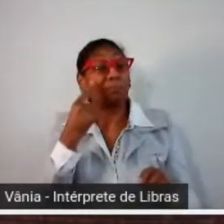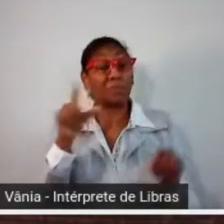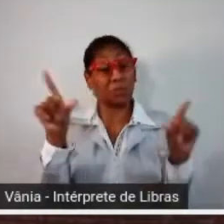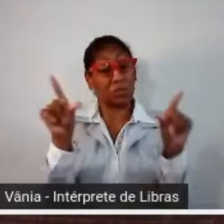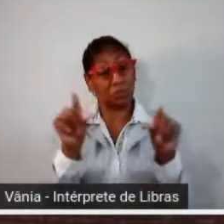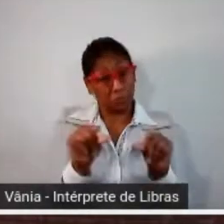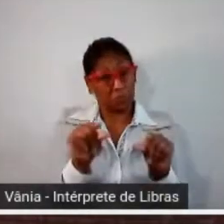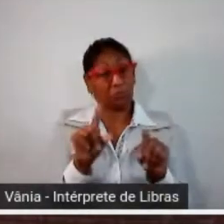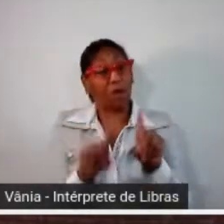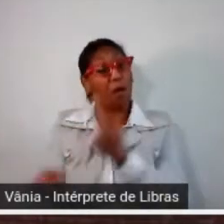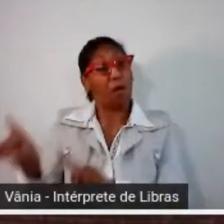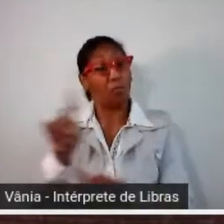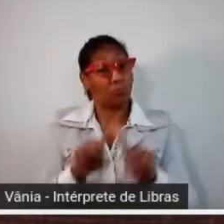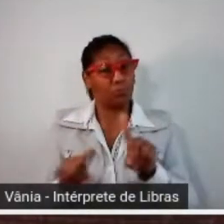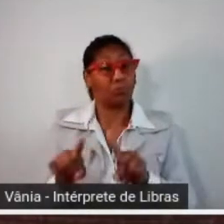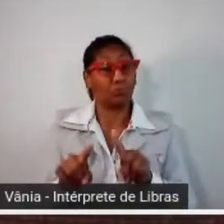número de casos